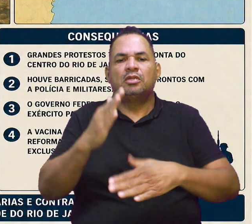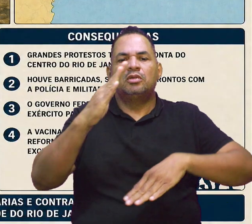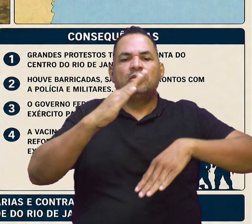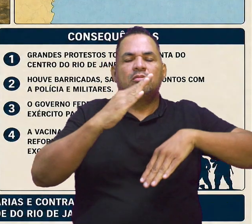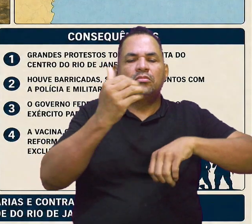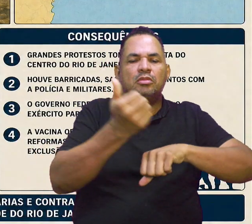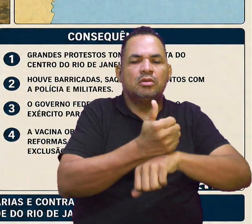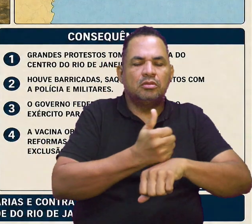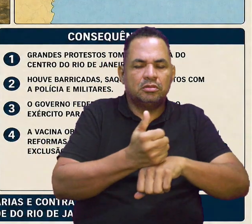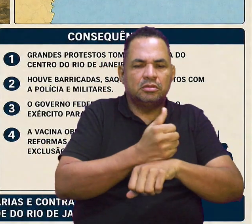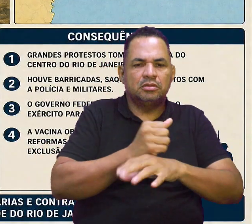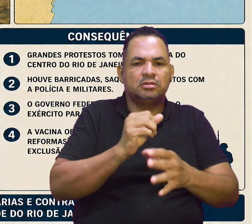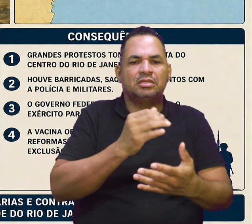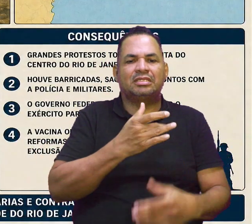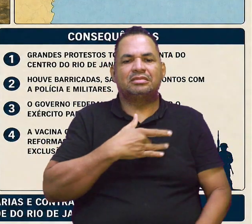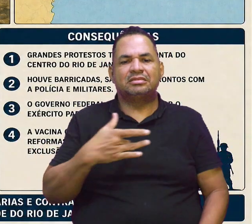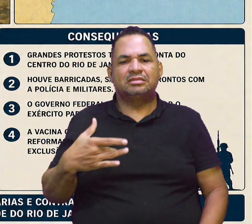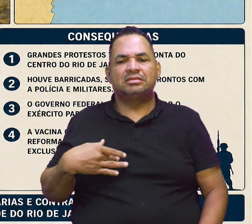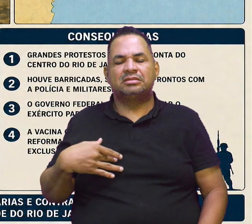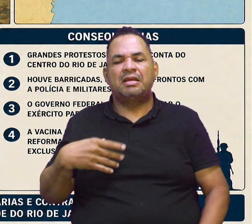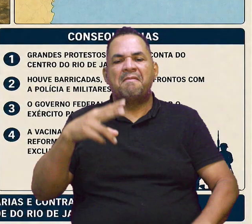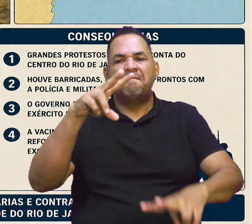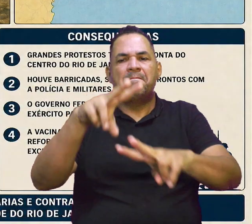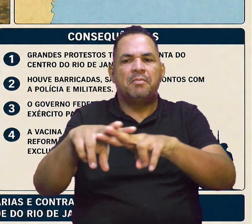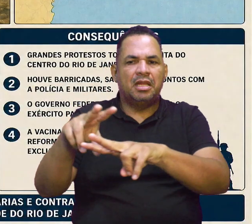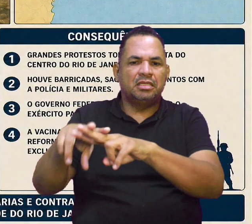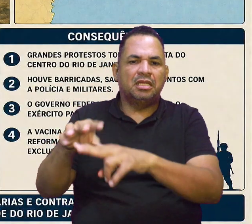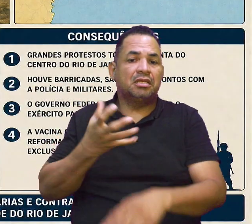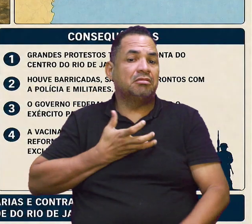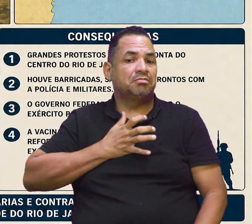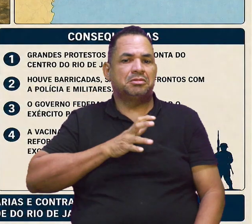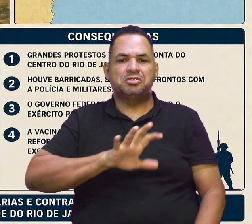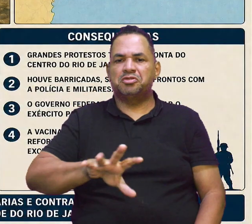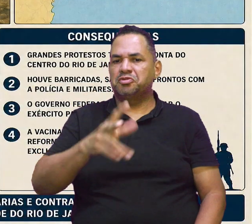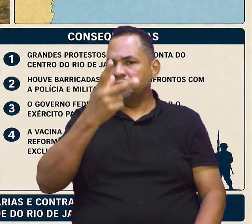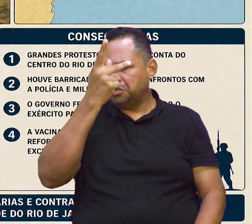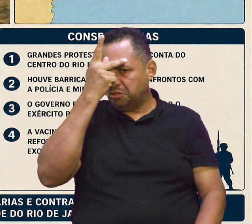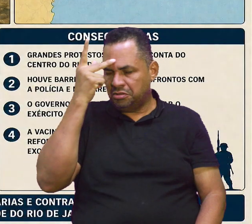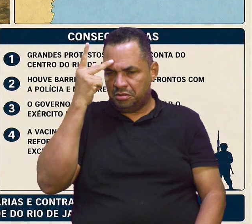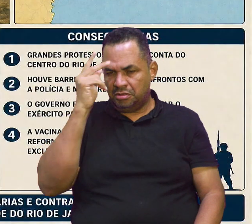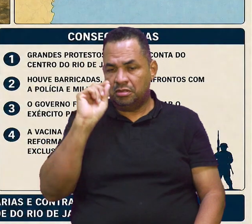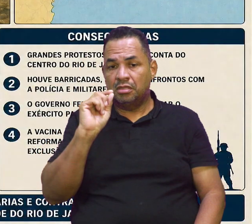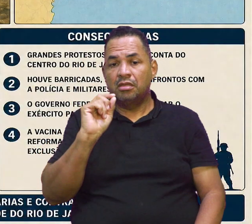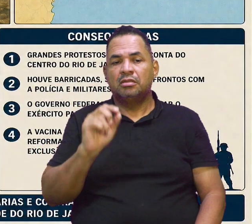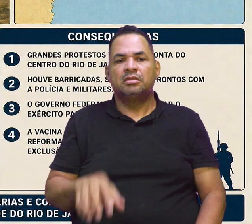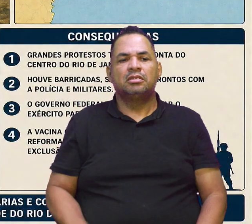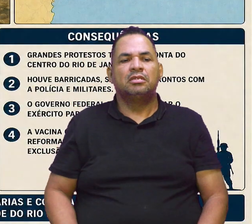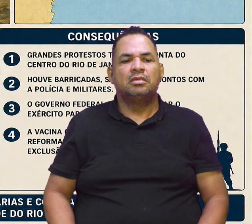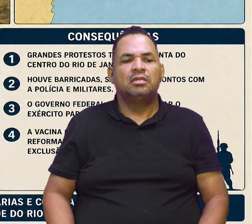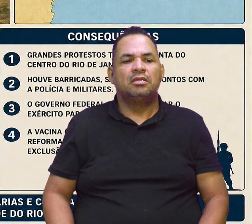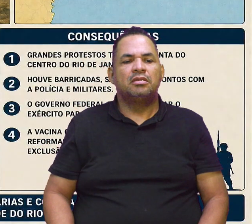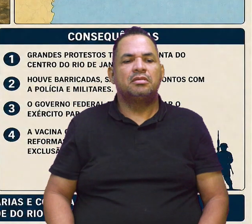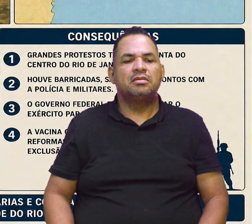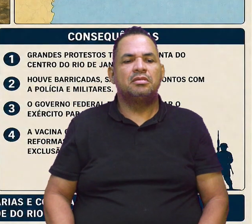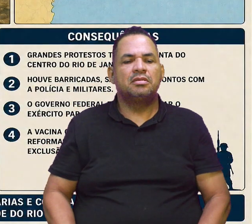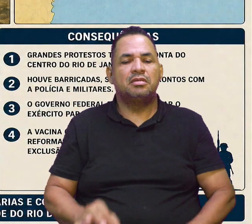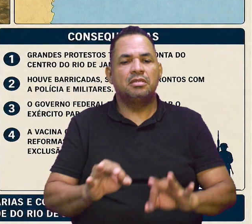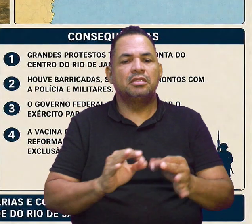casas e prender quem se recusasse. Então, esses agentes, eles iam com o exército